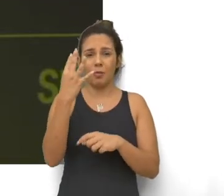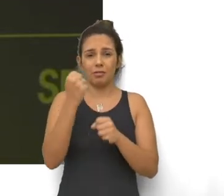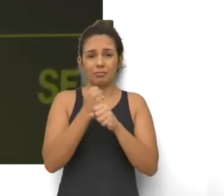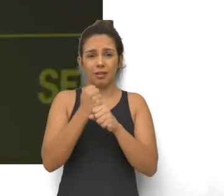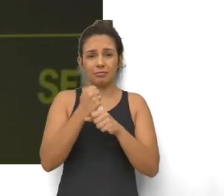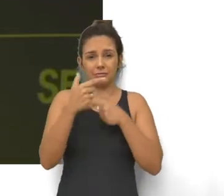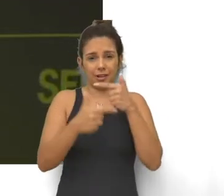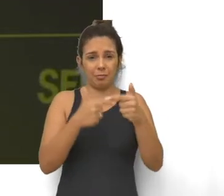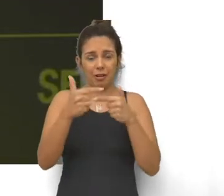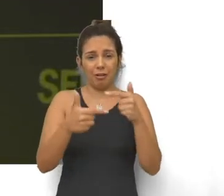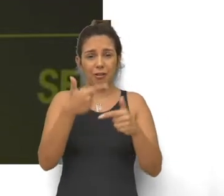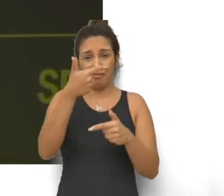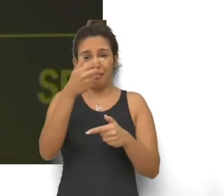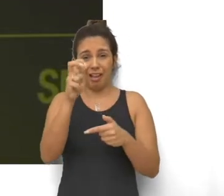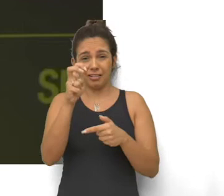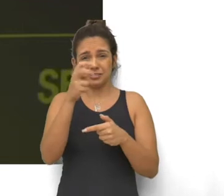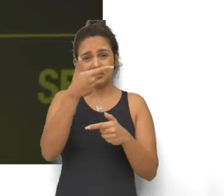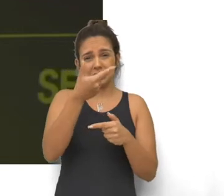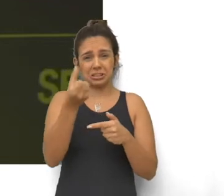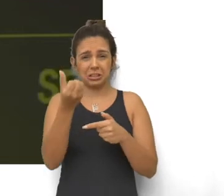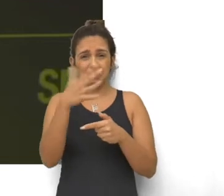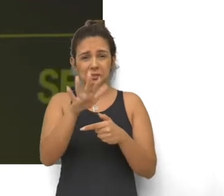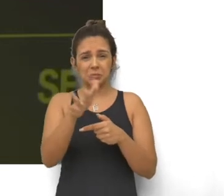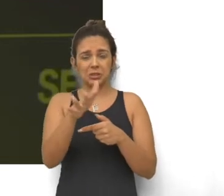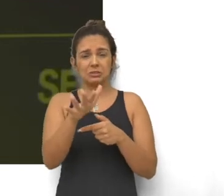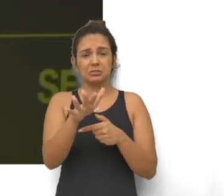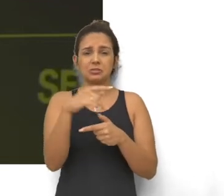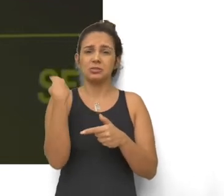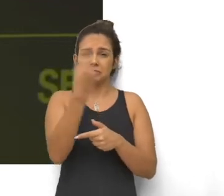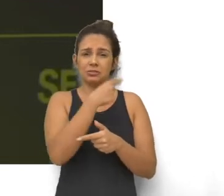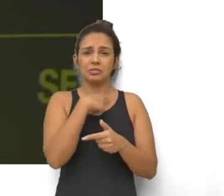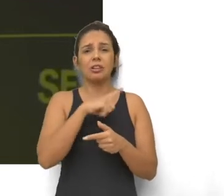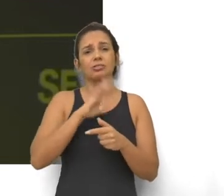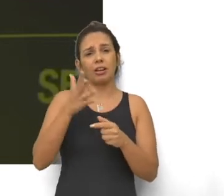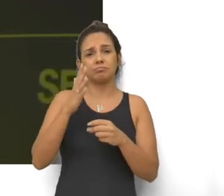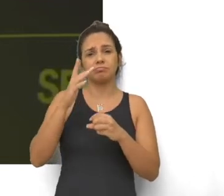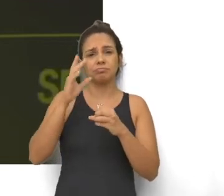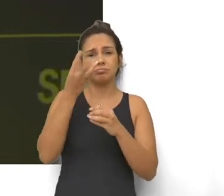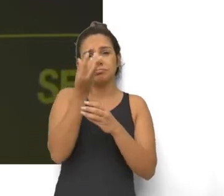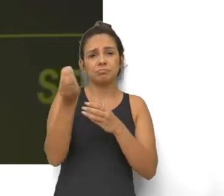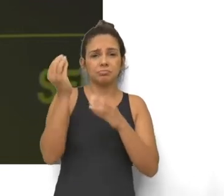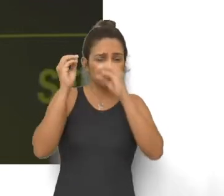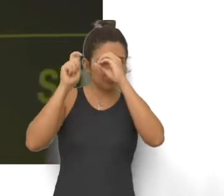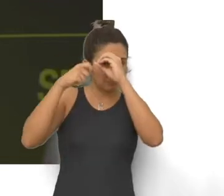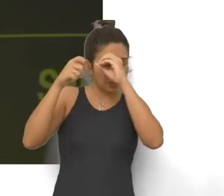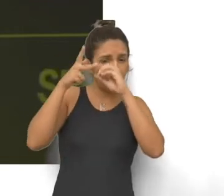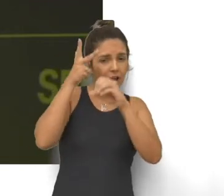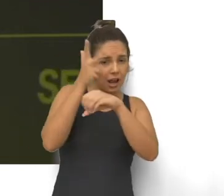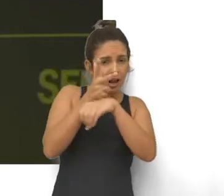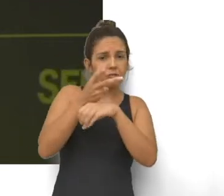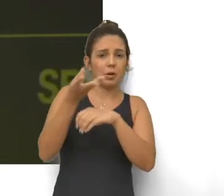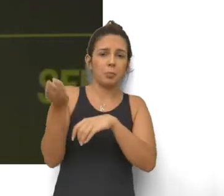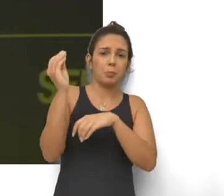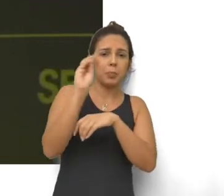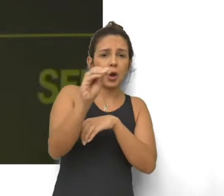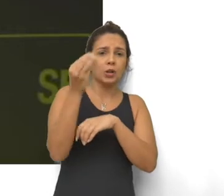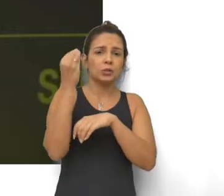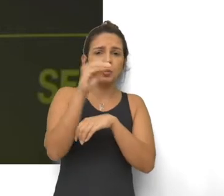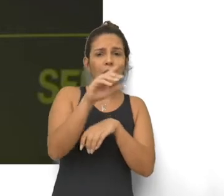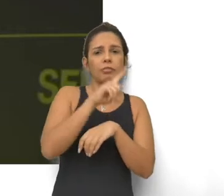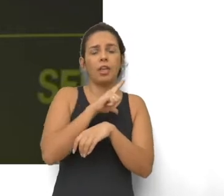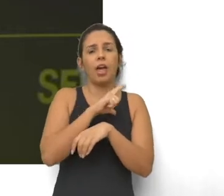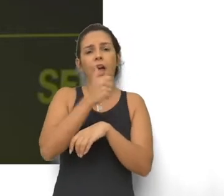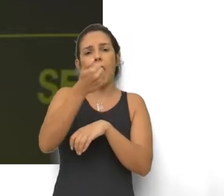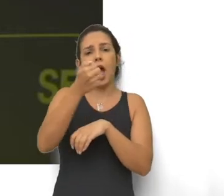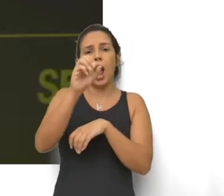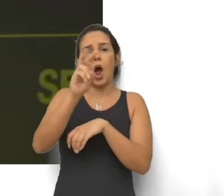há cartazes com a logo do Sempre um Papo em diversas cores. Gravando os encontros presenciais, vem transmitindo ao